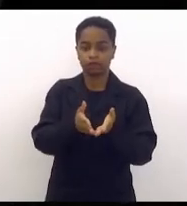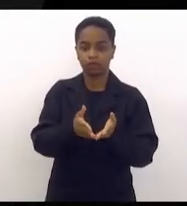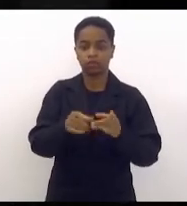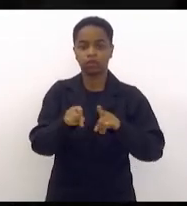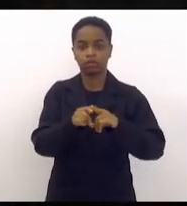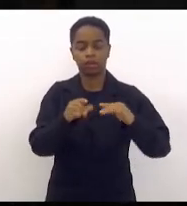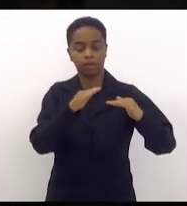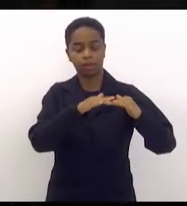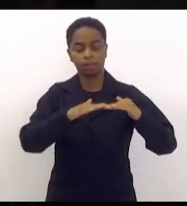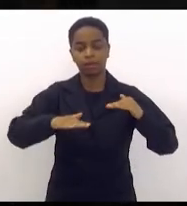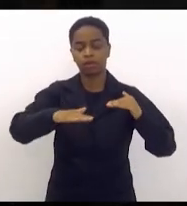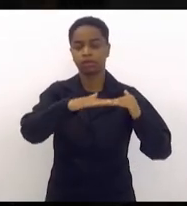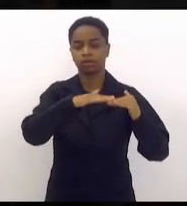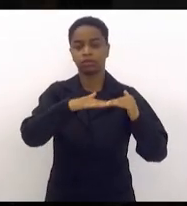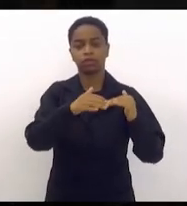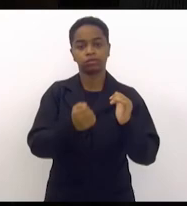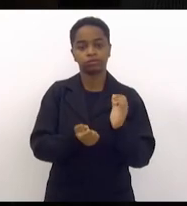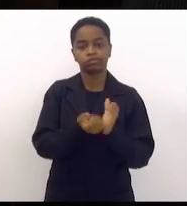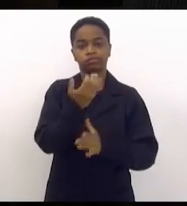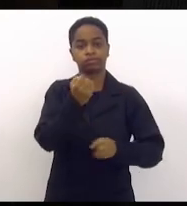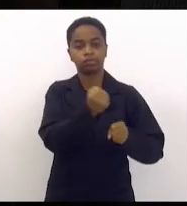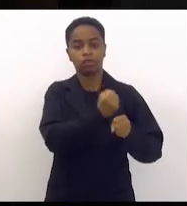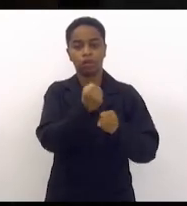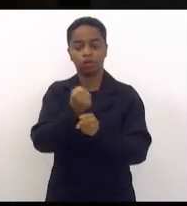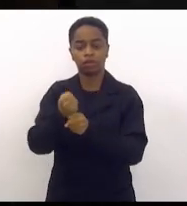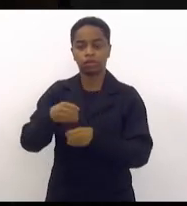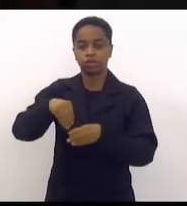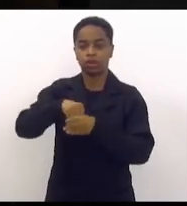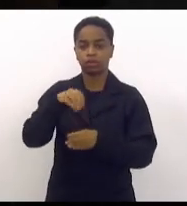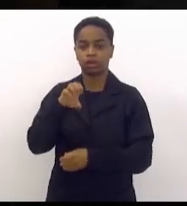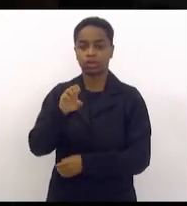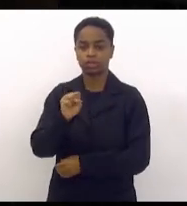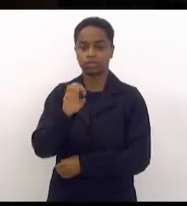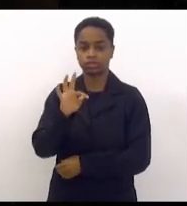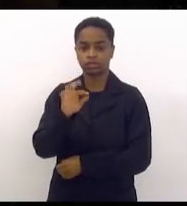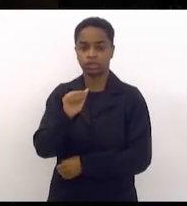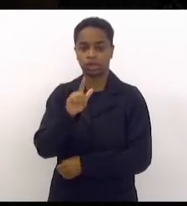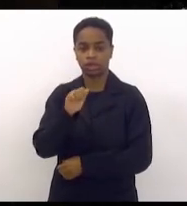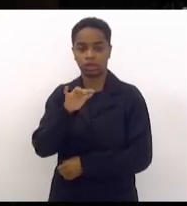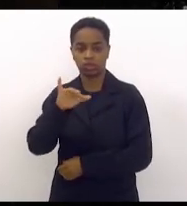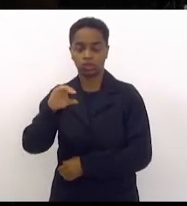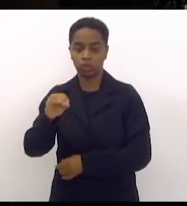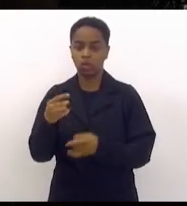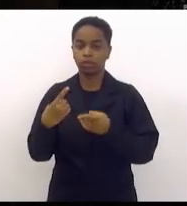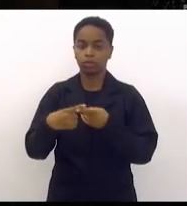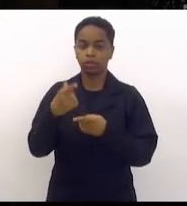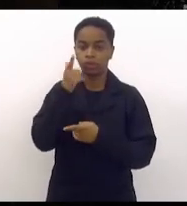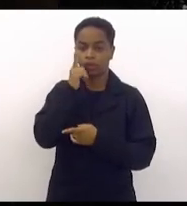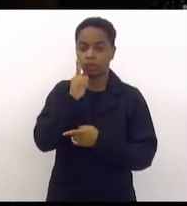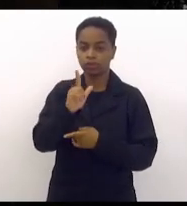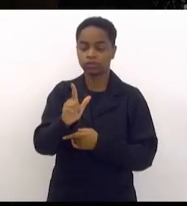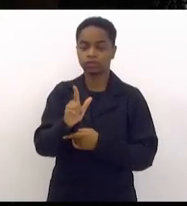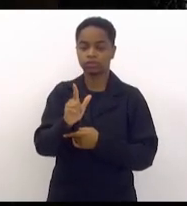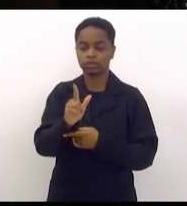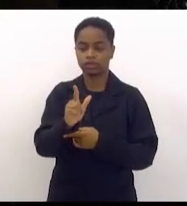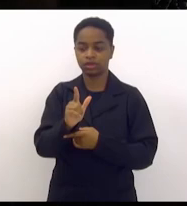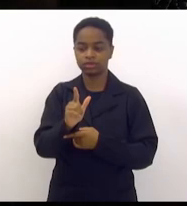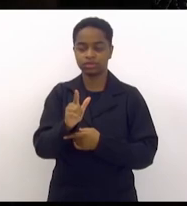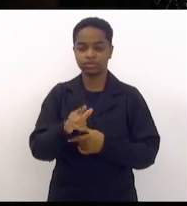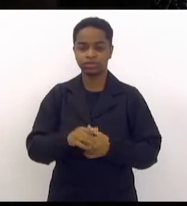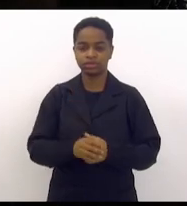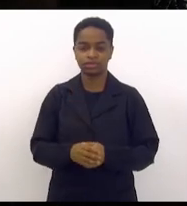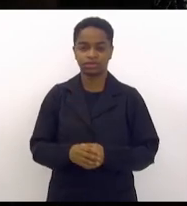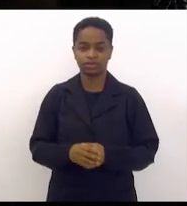fossem construídos os nossos estaleiros para gerar emprego e mão de obra para o nosso